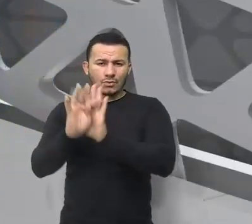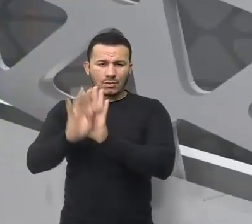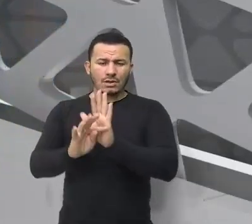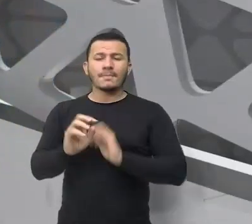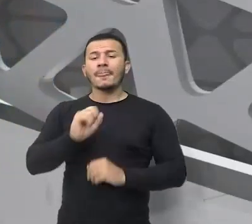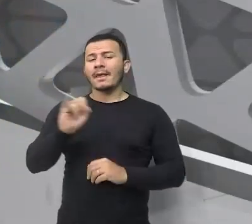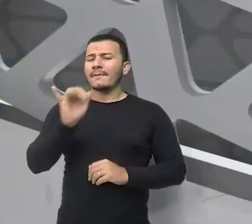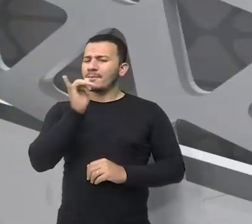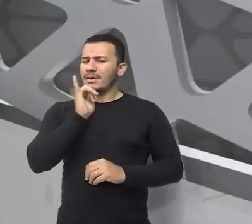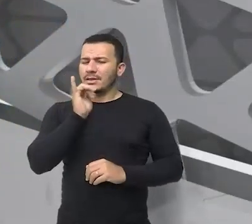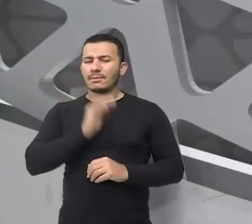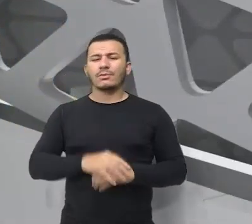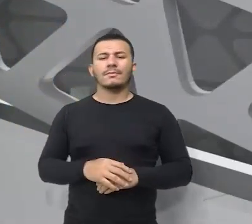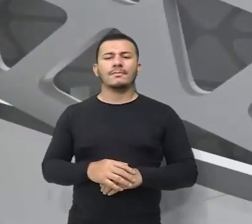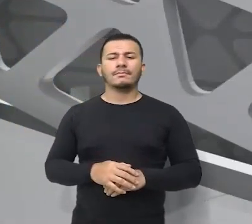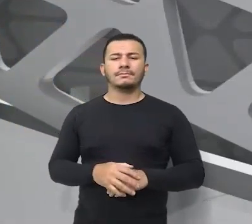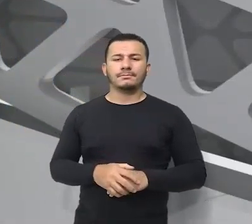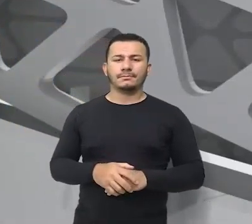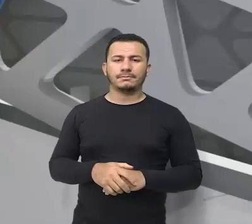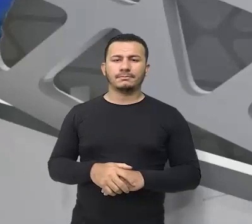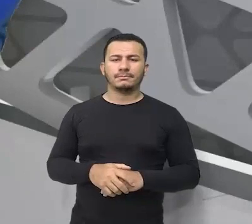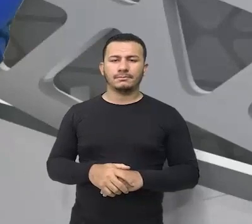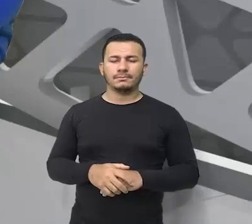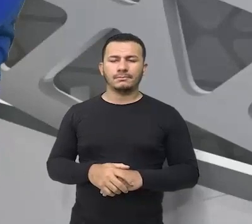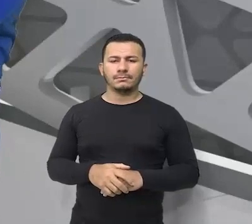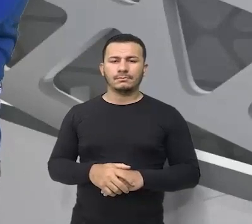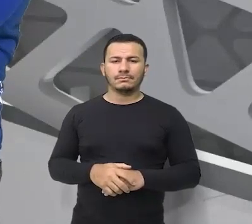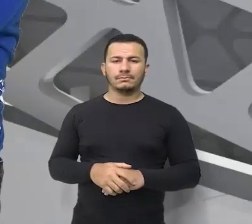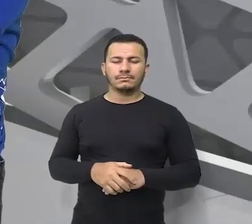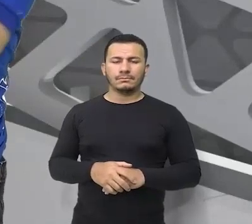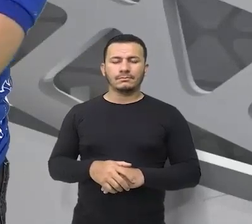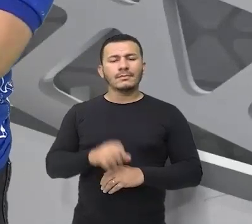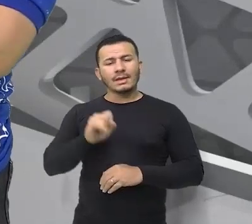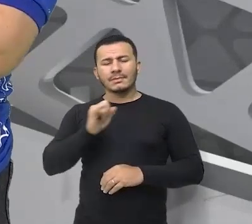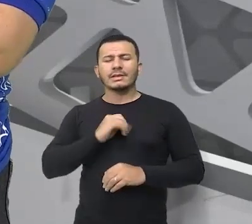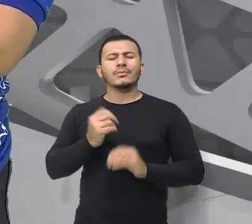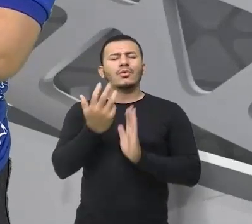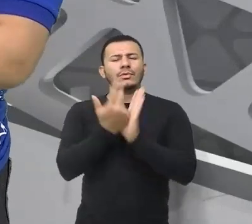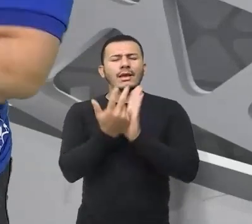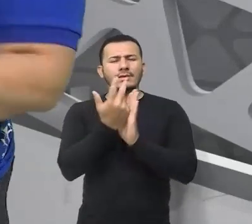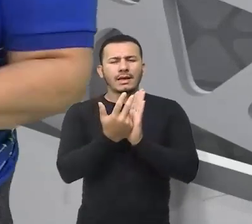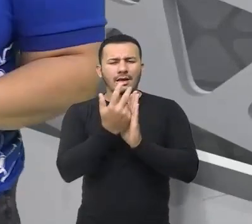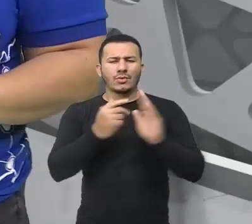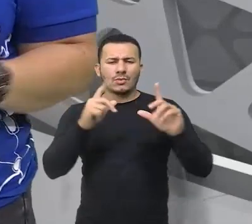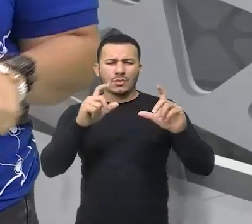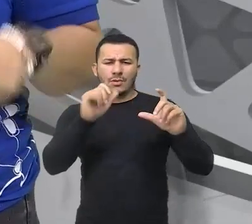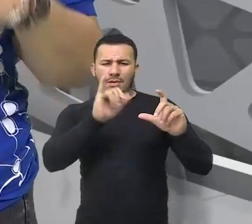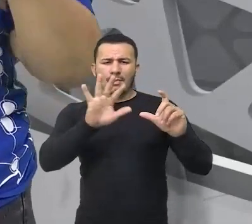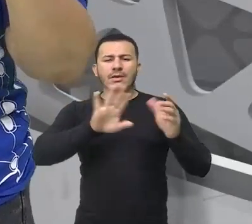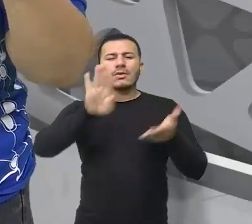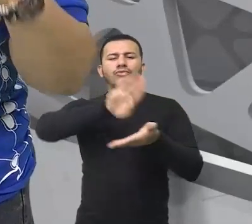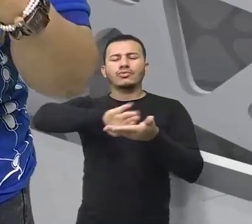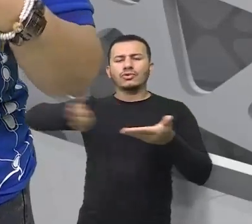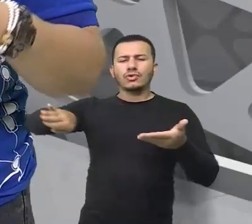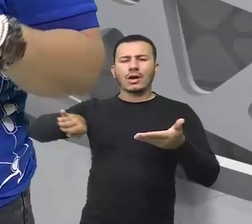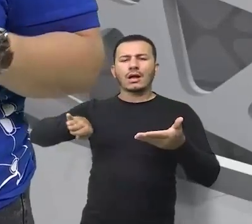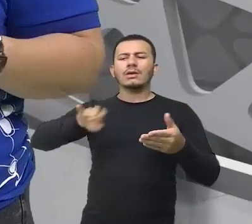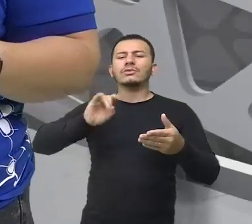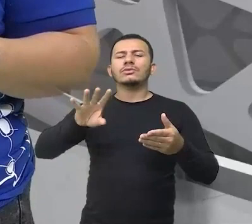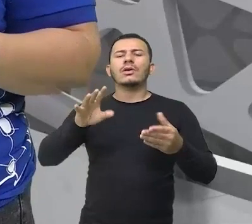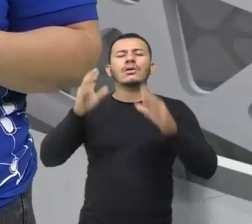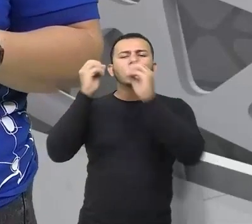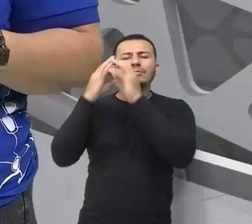eu te retirasse daqui a questão do desenho, ia perder um pouco do efeito,